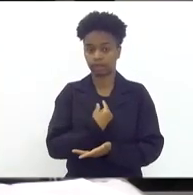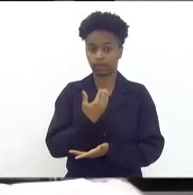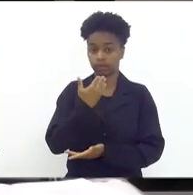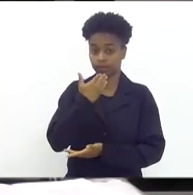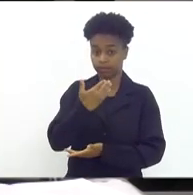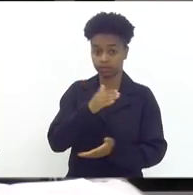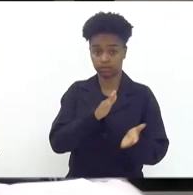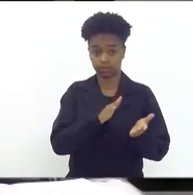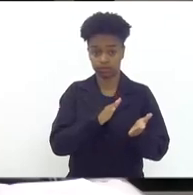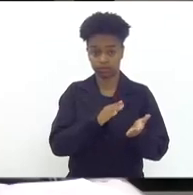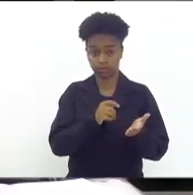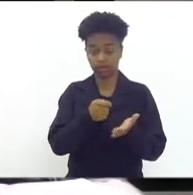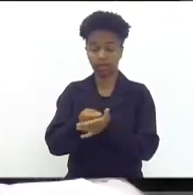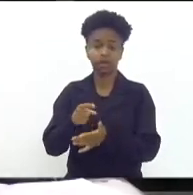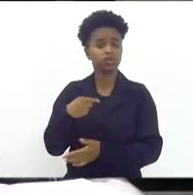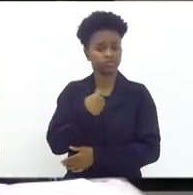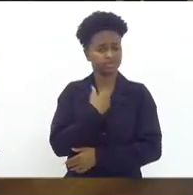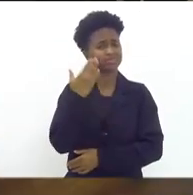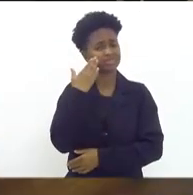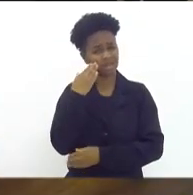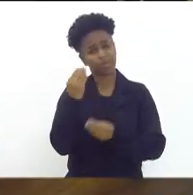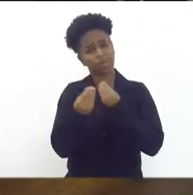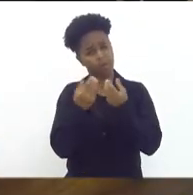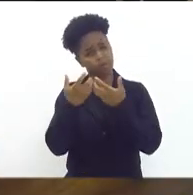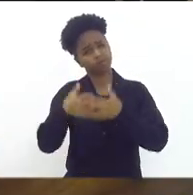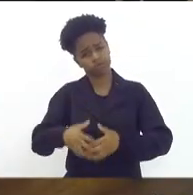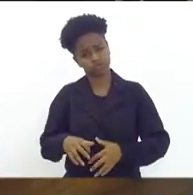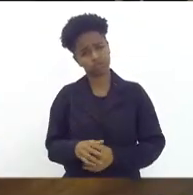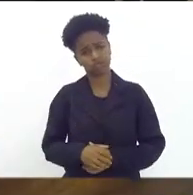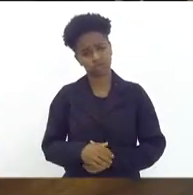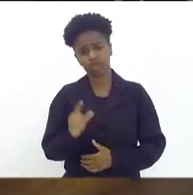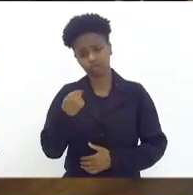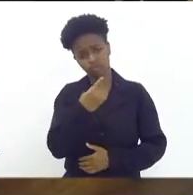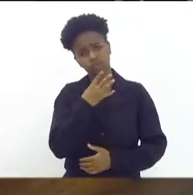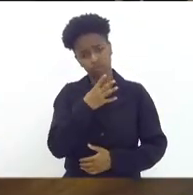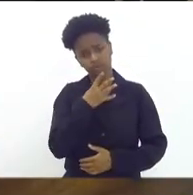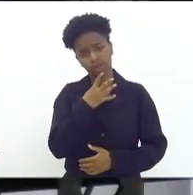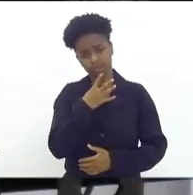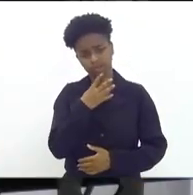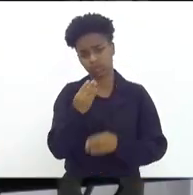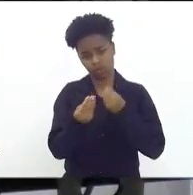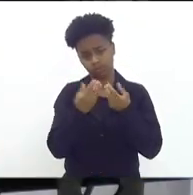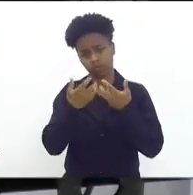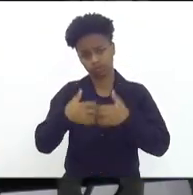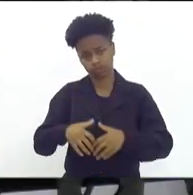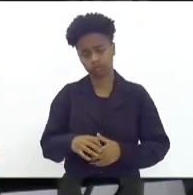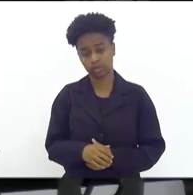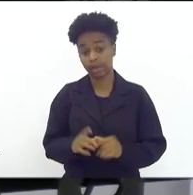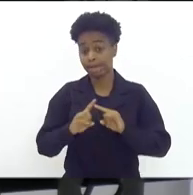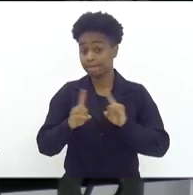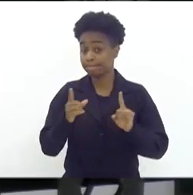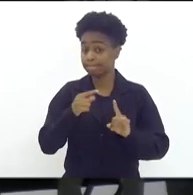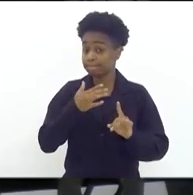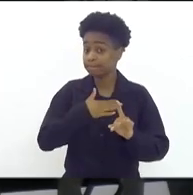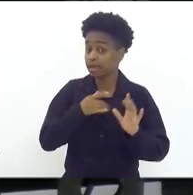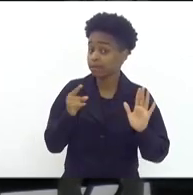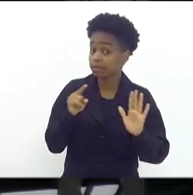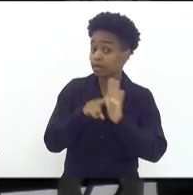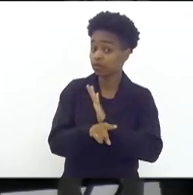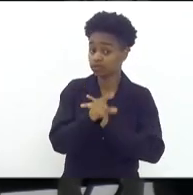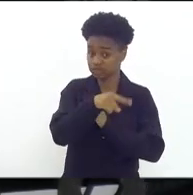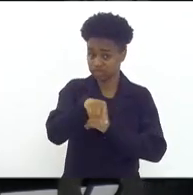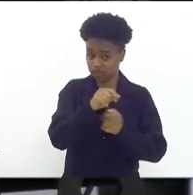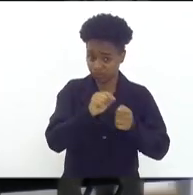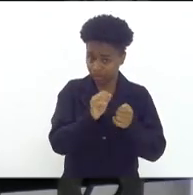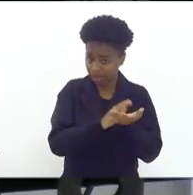da dívida ativa Presidente a gente sabe como funciona Presidente a gente conhece como funciona a dívida ativa o meu questionamento se a agência não